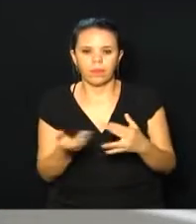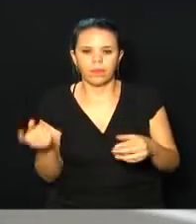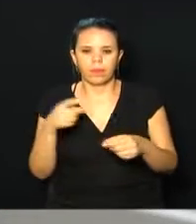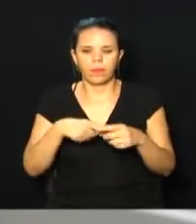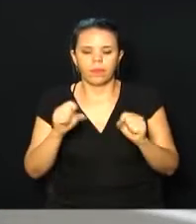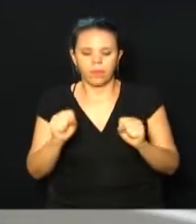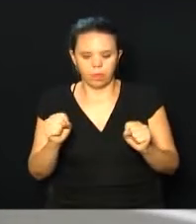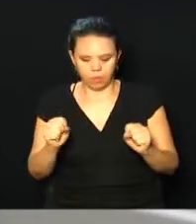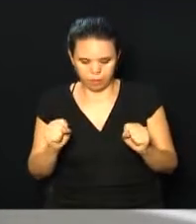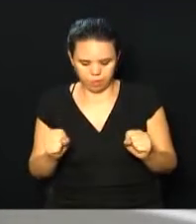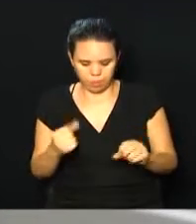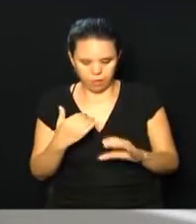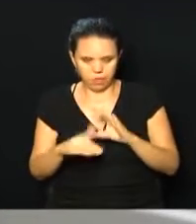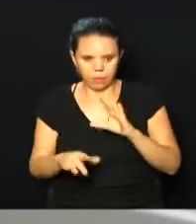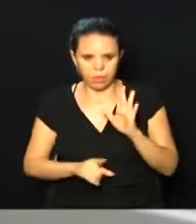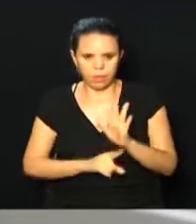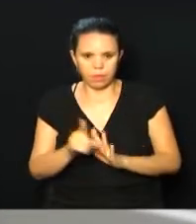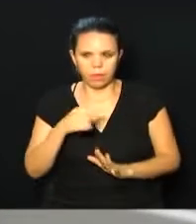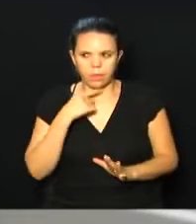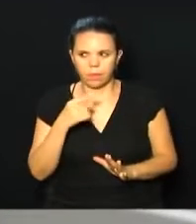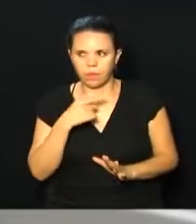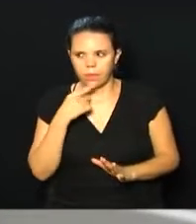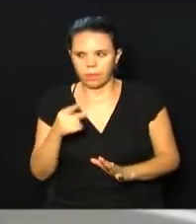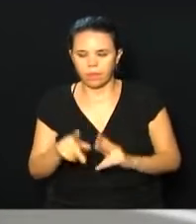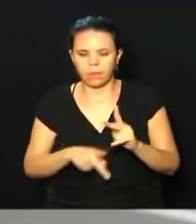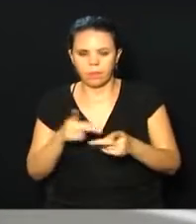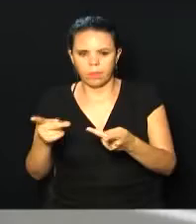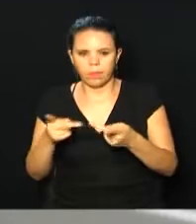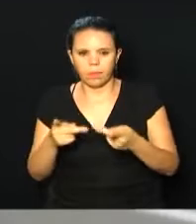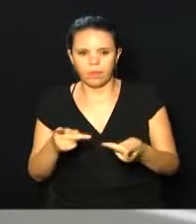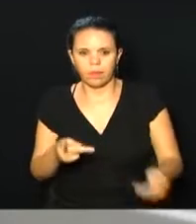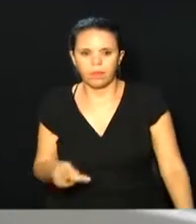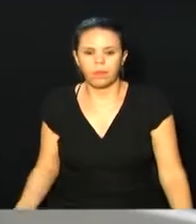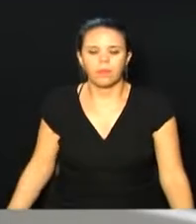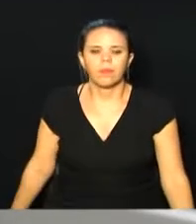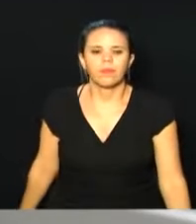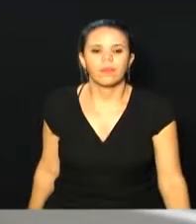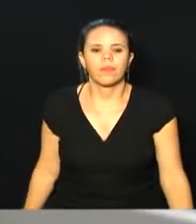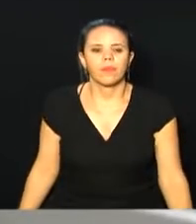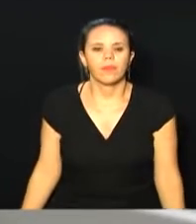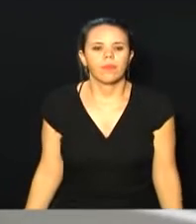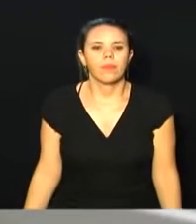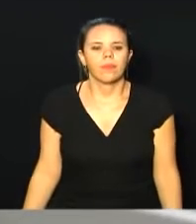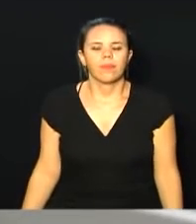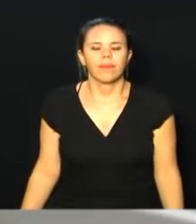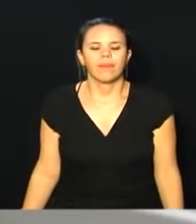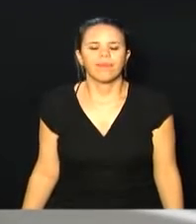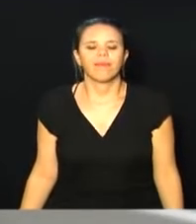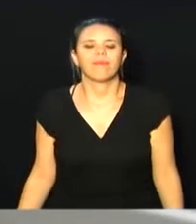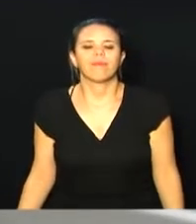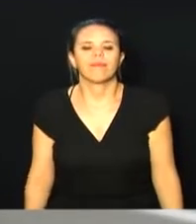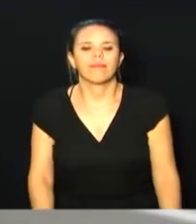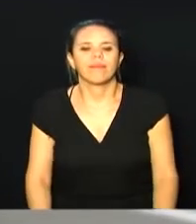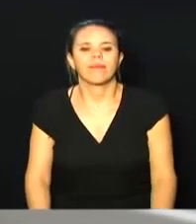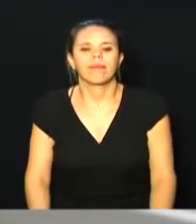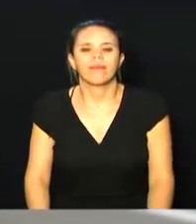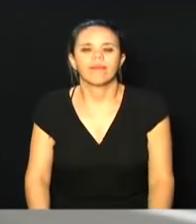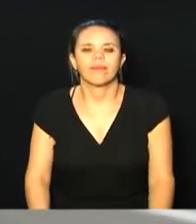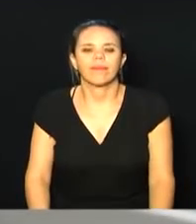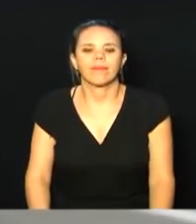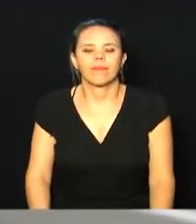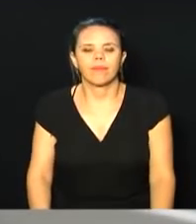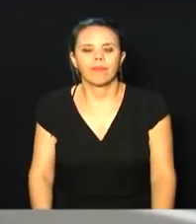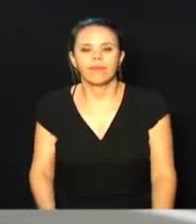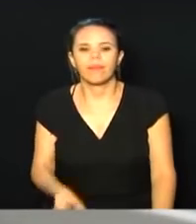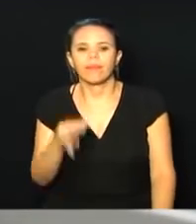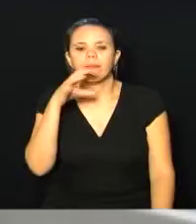pode participar mandando perguntas aos nossos convidados pelo 19 97829 3776. A gente vai